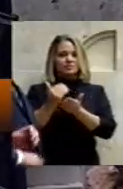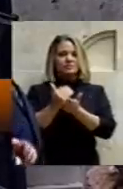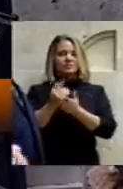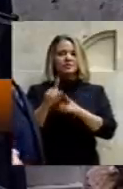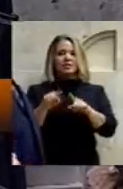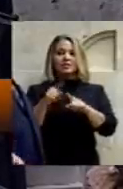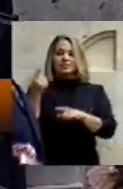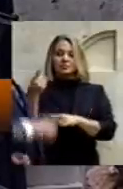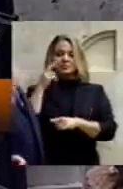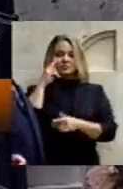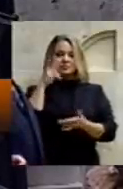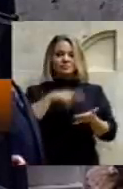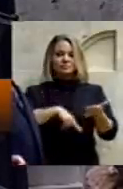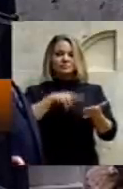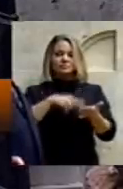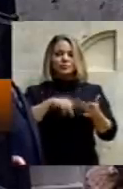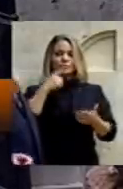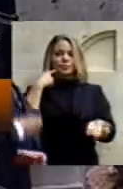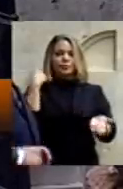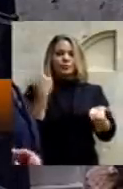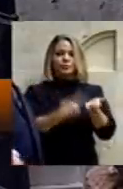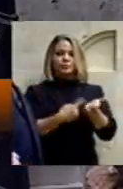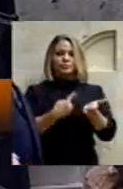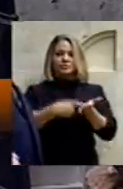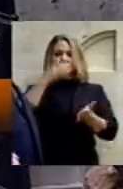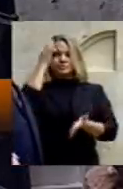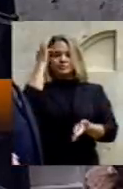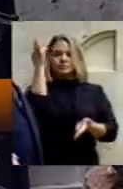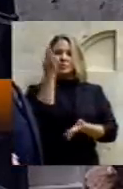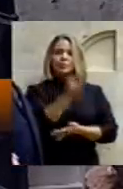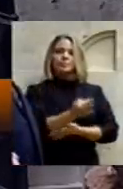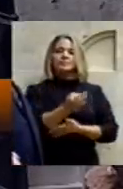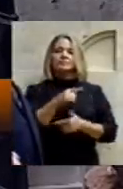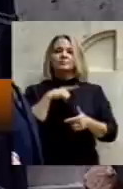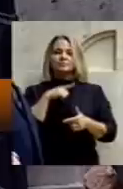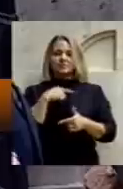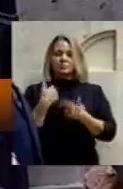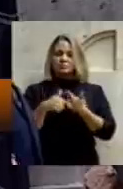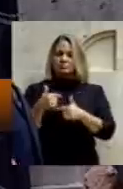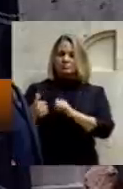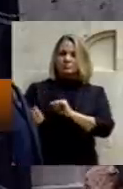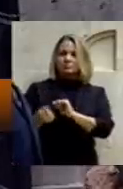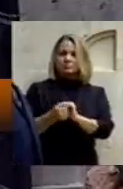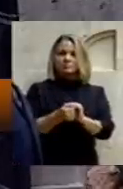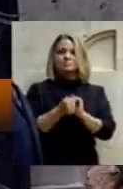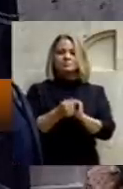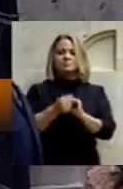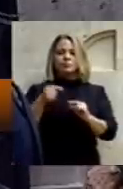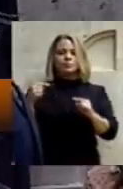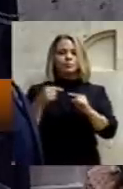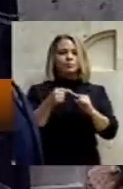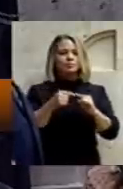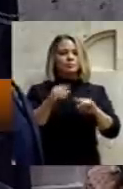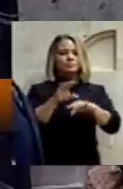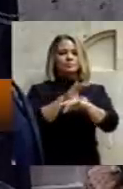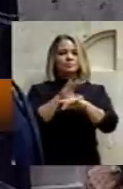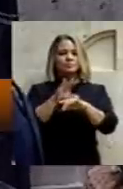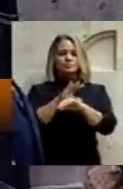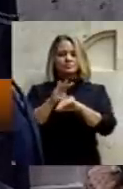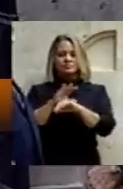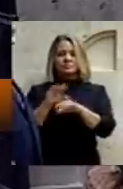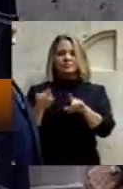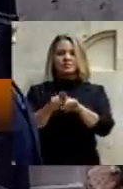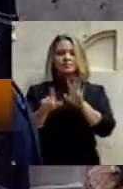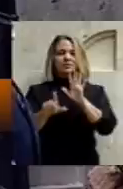prestar o compromisso regimental de bem e fielmente cumprir os deveres dos cargos, nos termos da Constituição